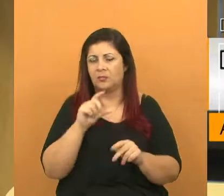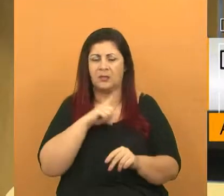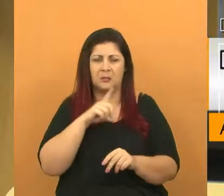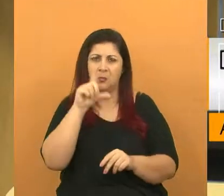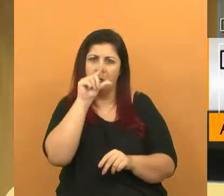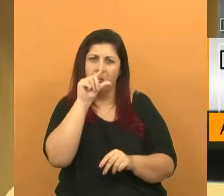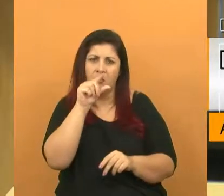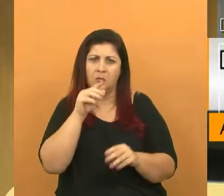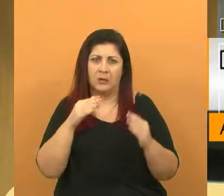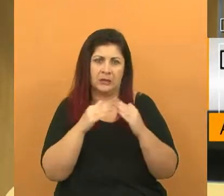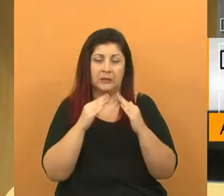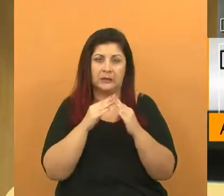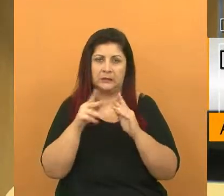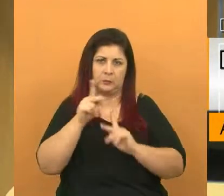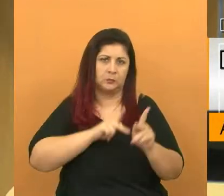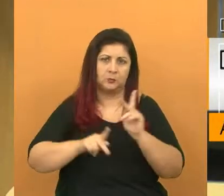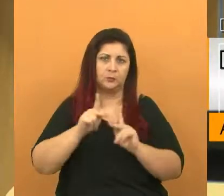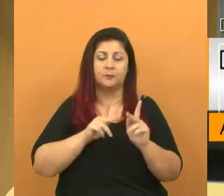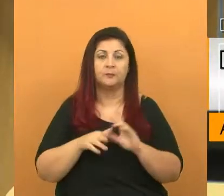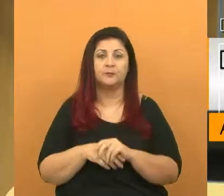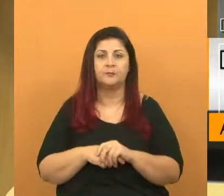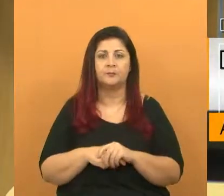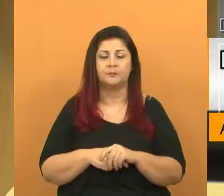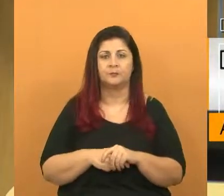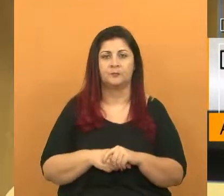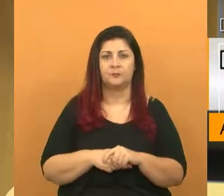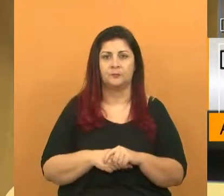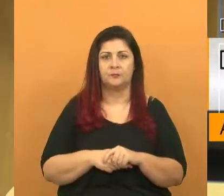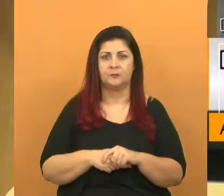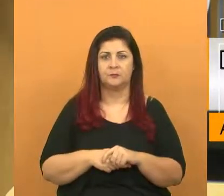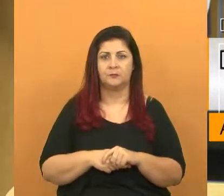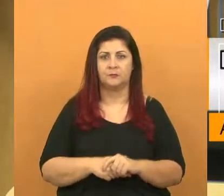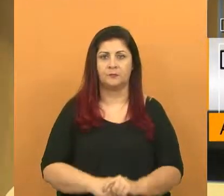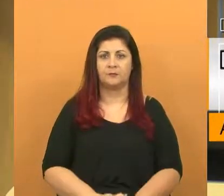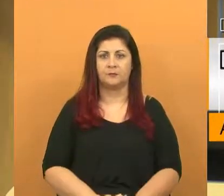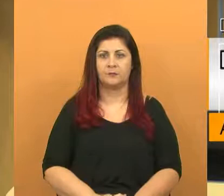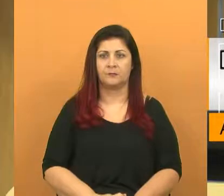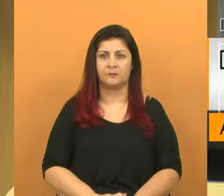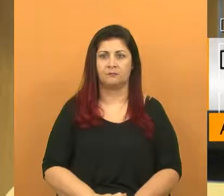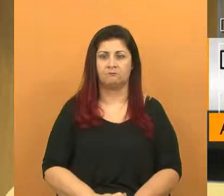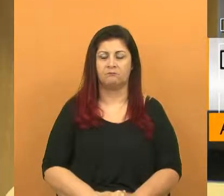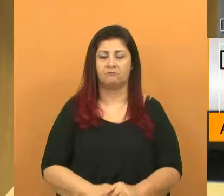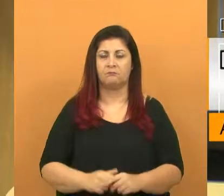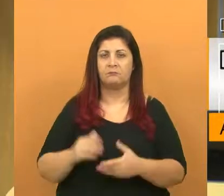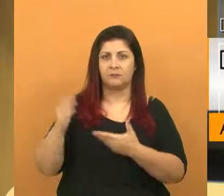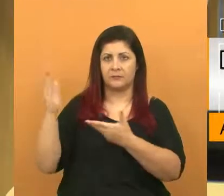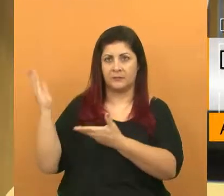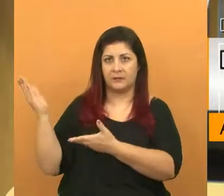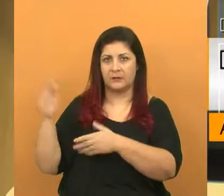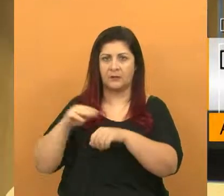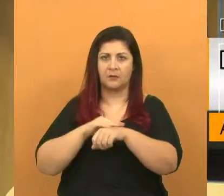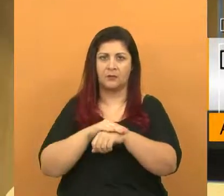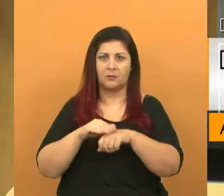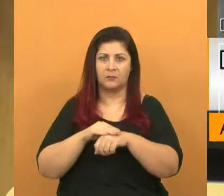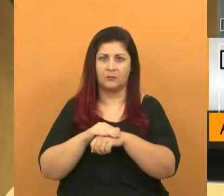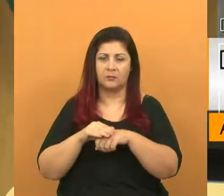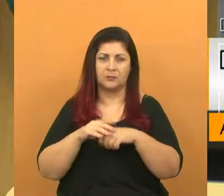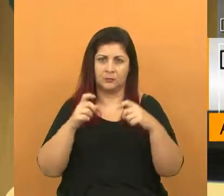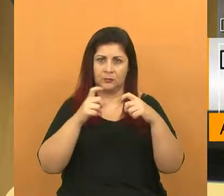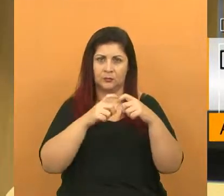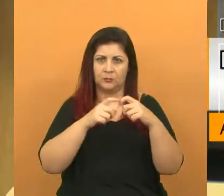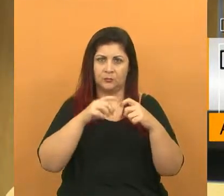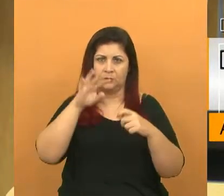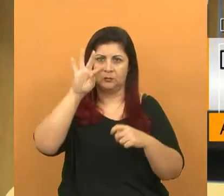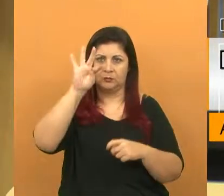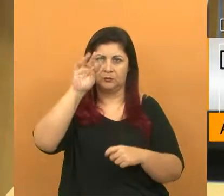casas populares em nosso município da cidade quer aí e eu conversando com o doutor telma na época o prefeito